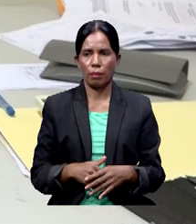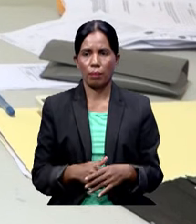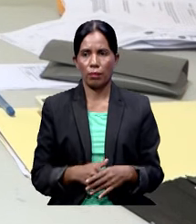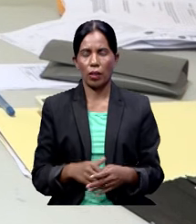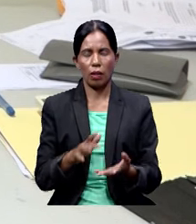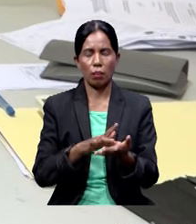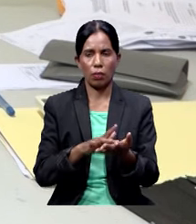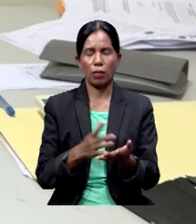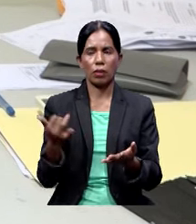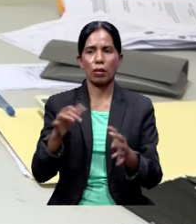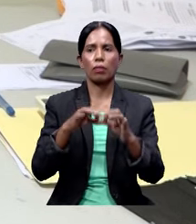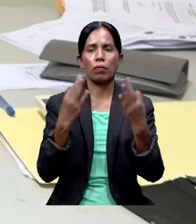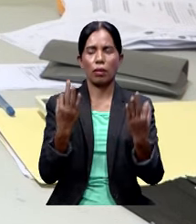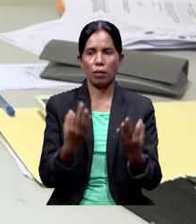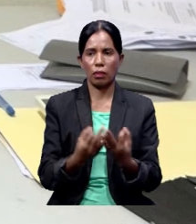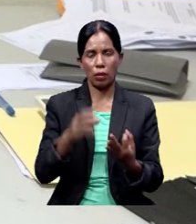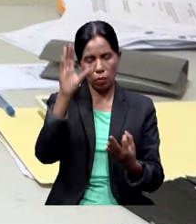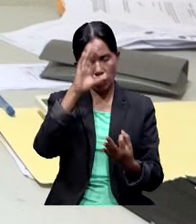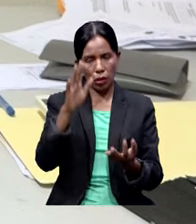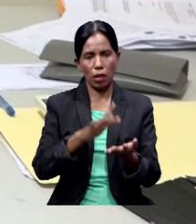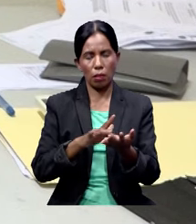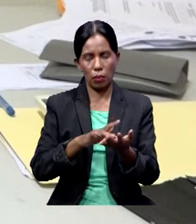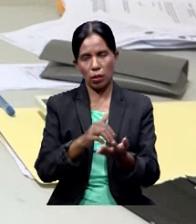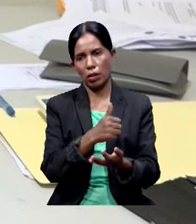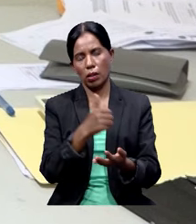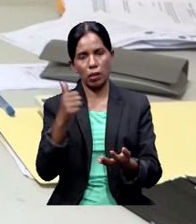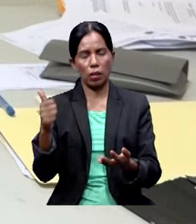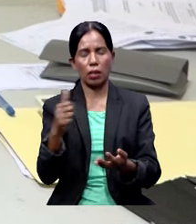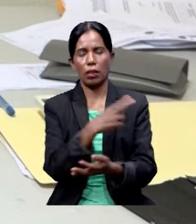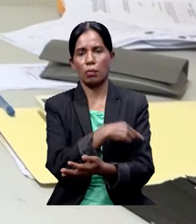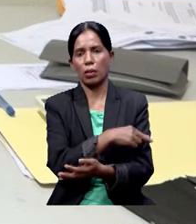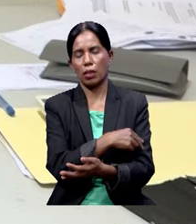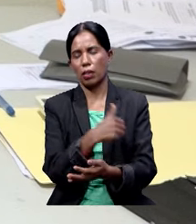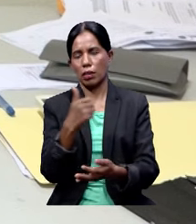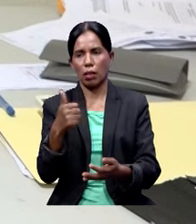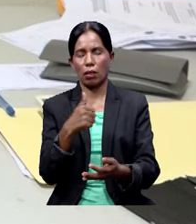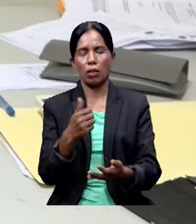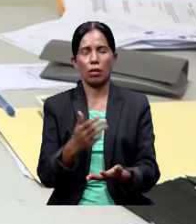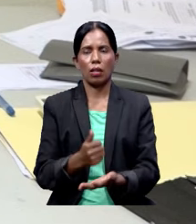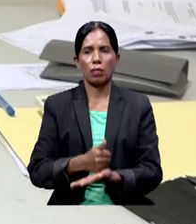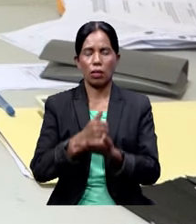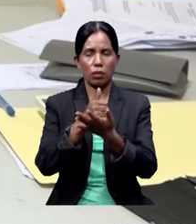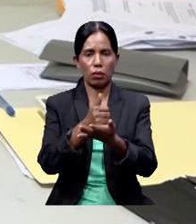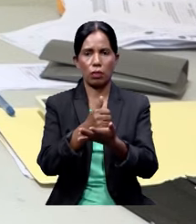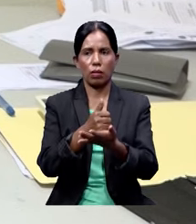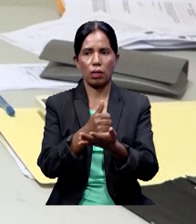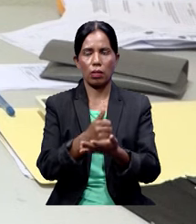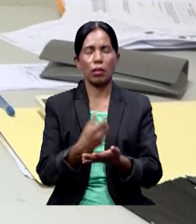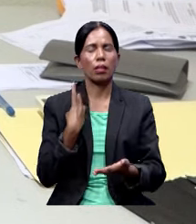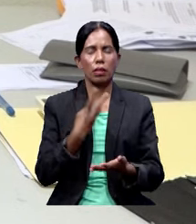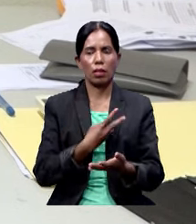mora sira familia ba bukai mor ke liu atu lor mai para tu bene apoi dora ten ten